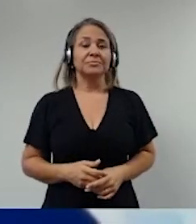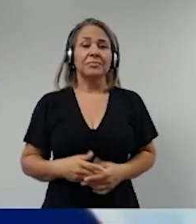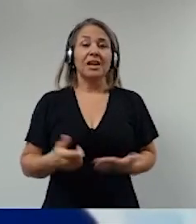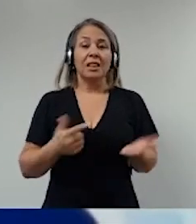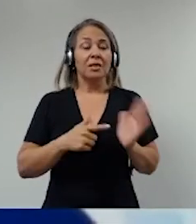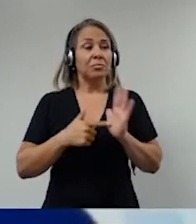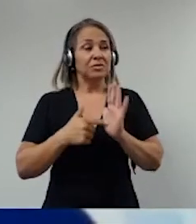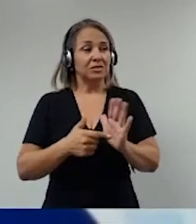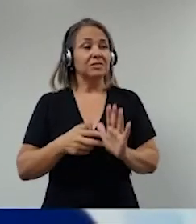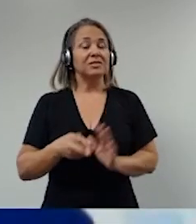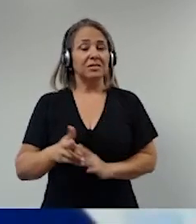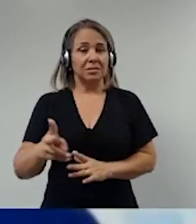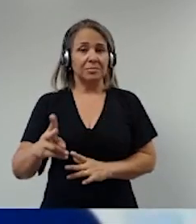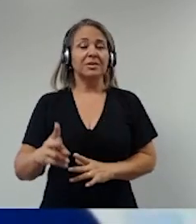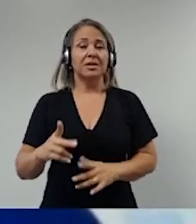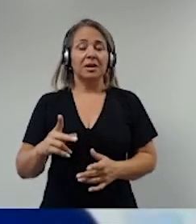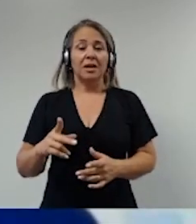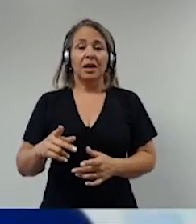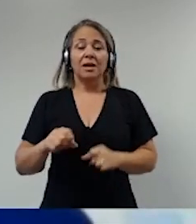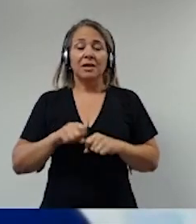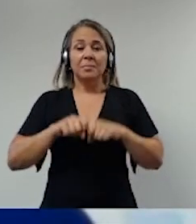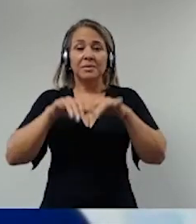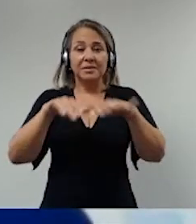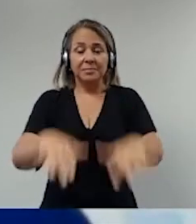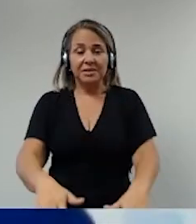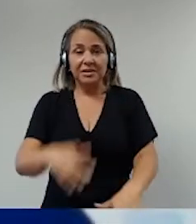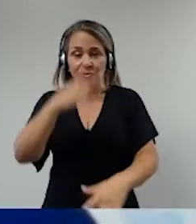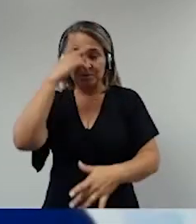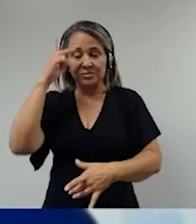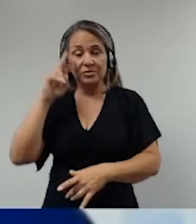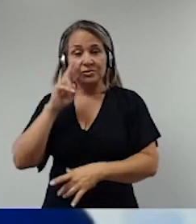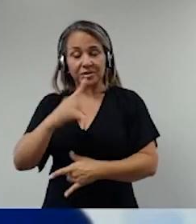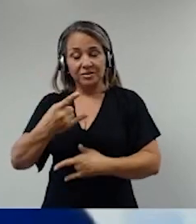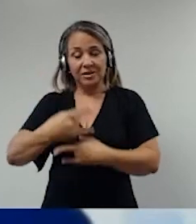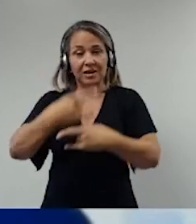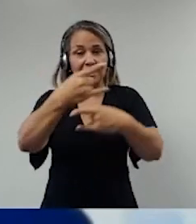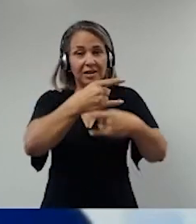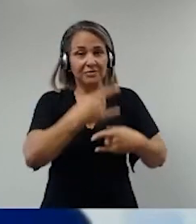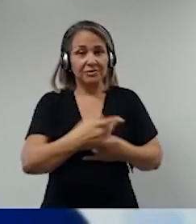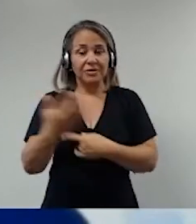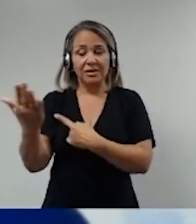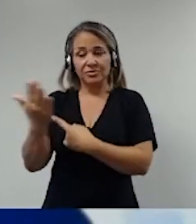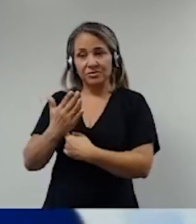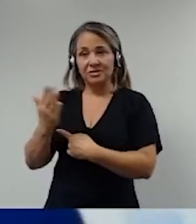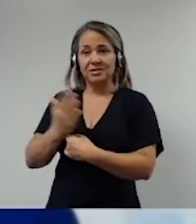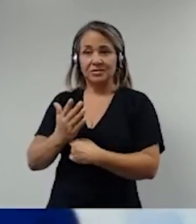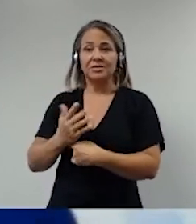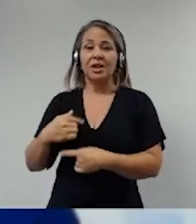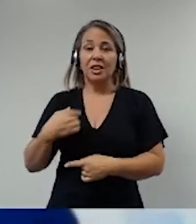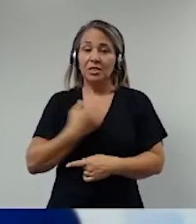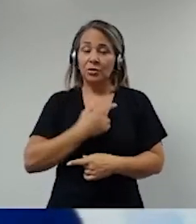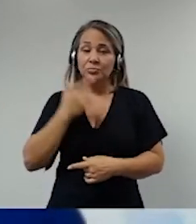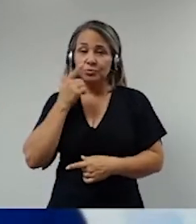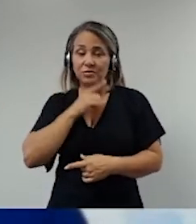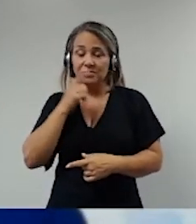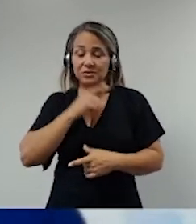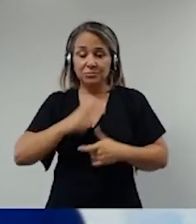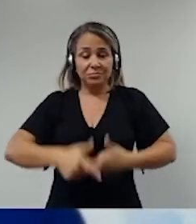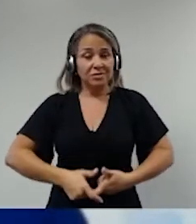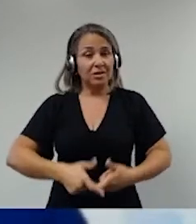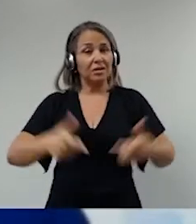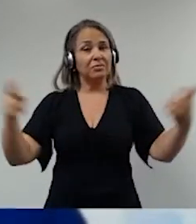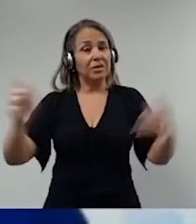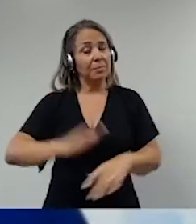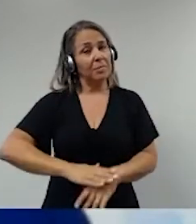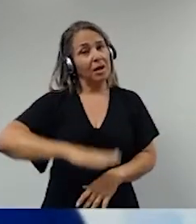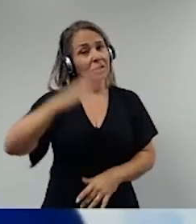a pandemia, eu tenho assistido às suas lives, suas palestras, demonstrado que a pandemia ela só fez agravar o que